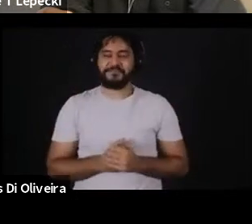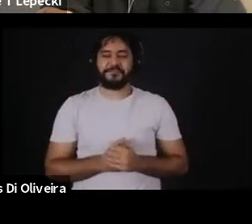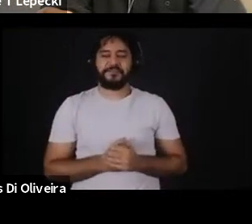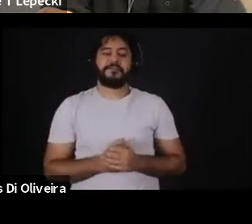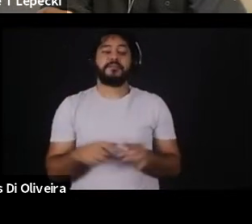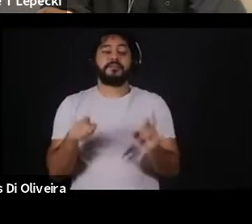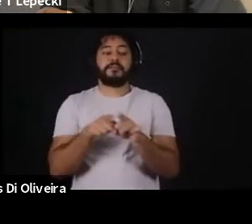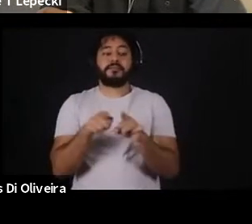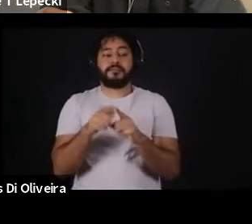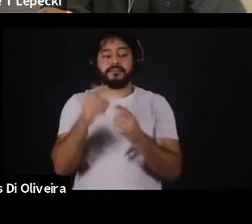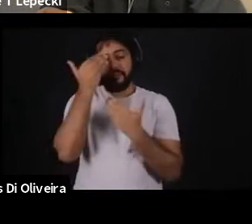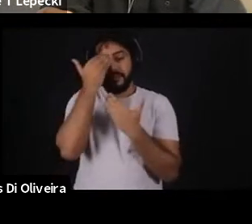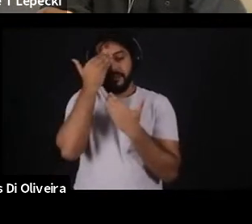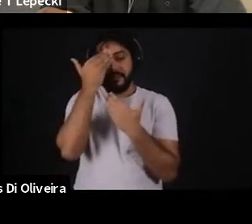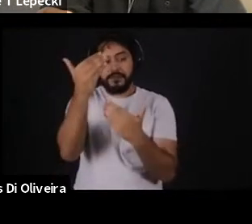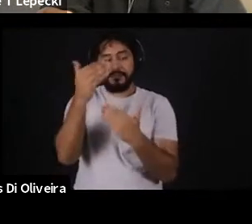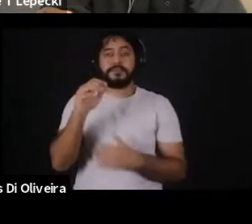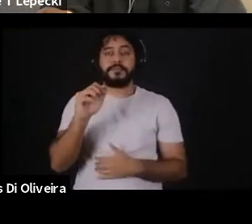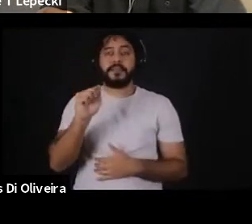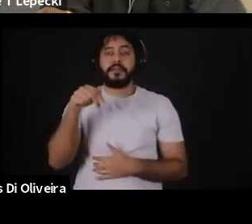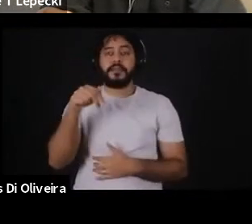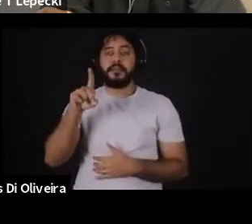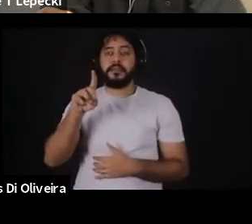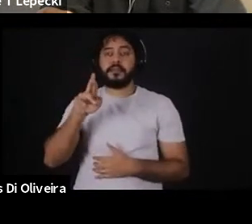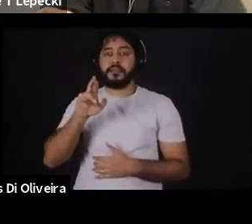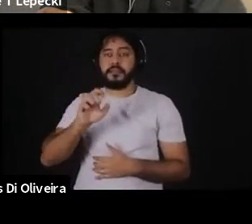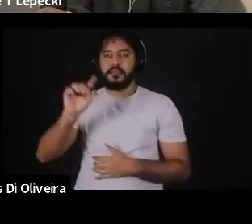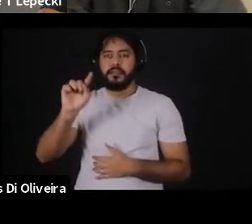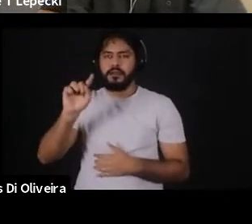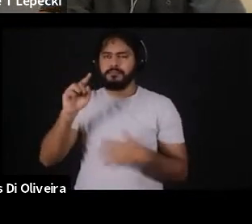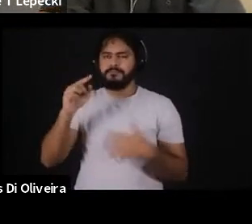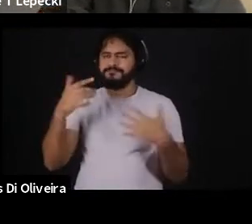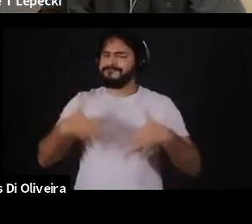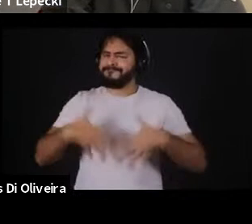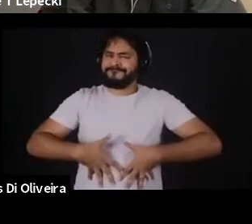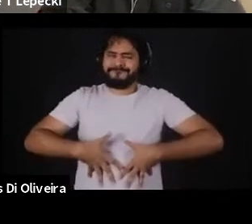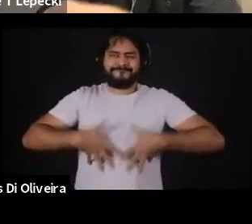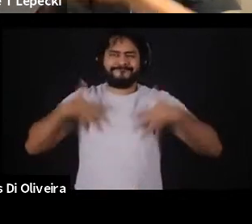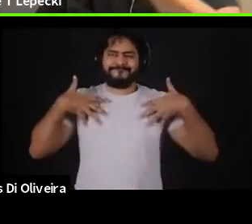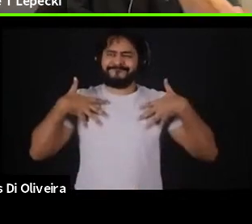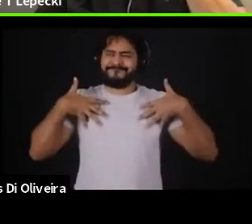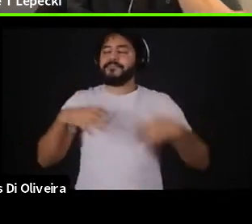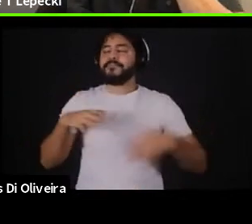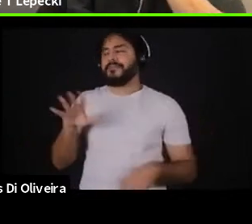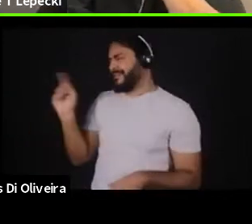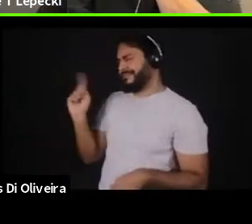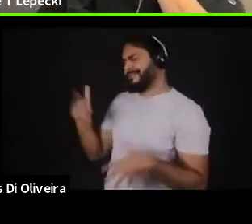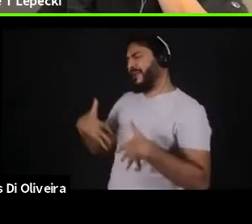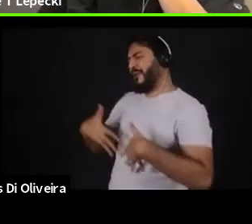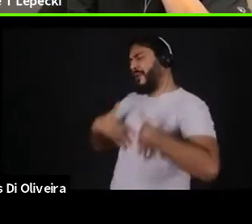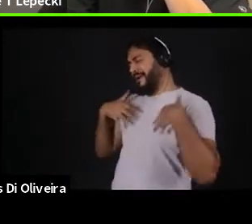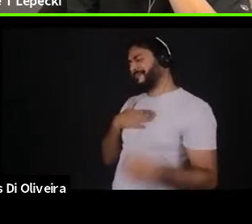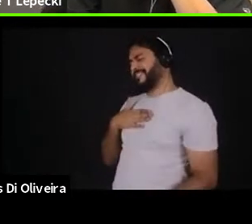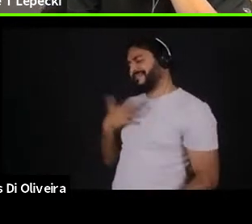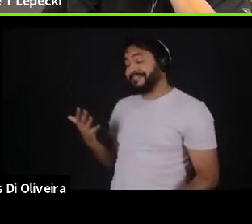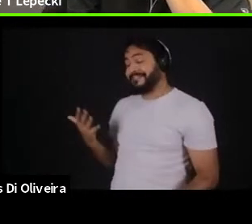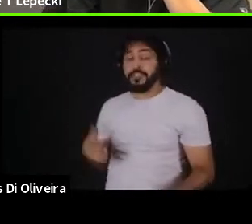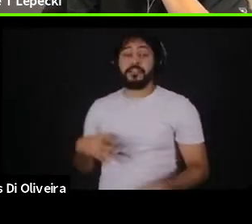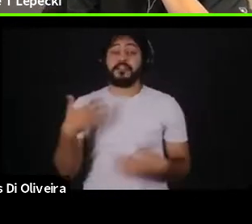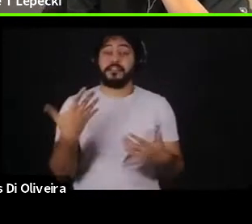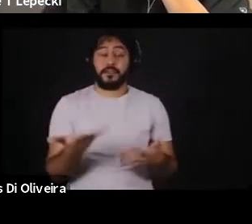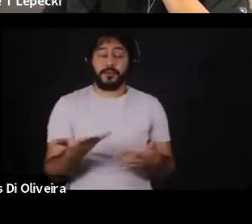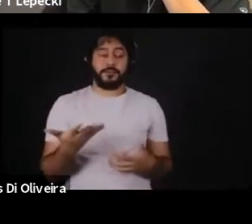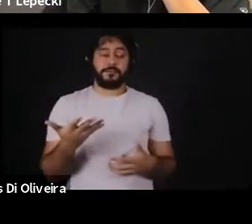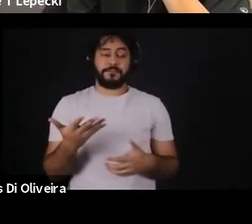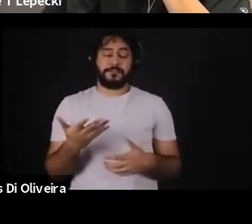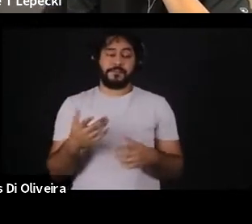Agradecer a André Peck, que prazer e que honra estar aqui, assim, foi um dia, e eu vou falar,